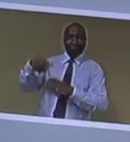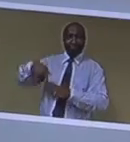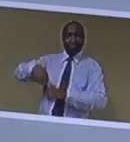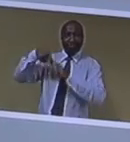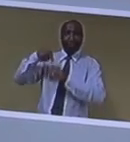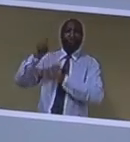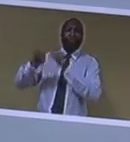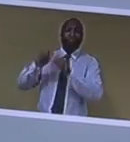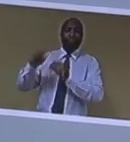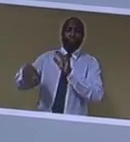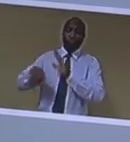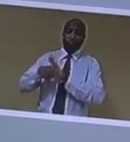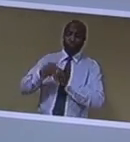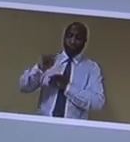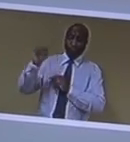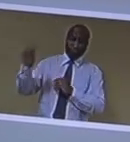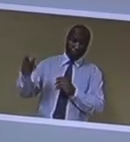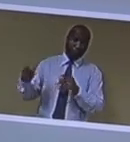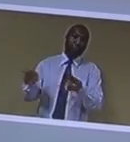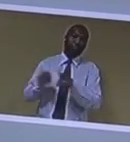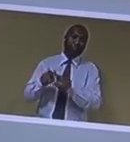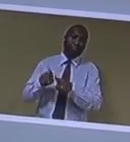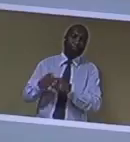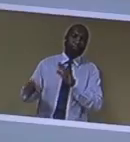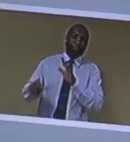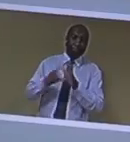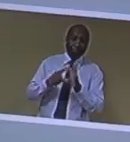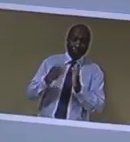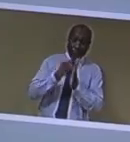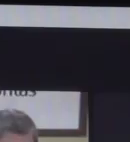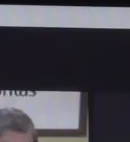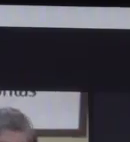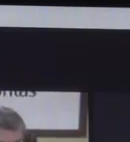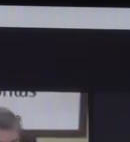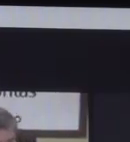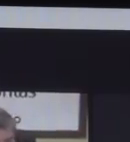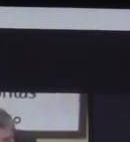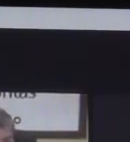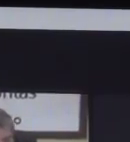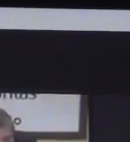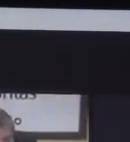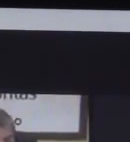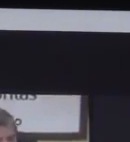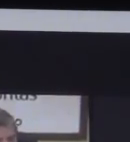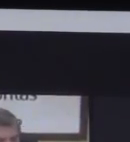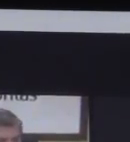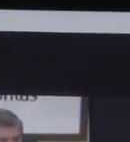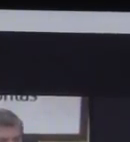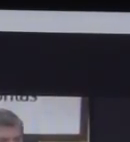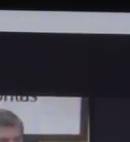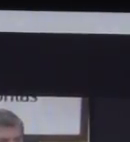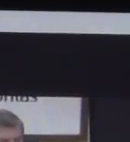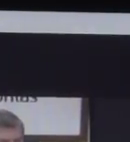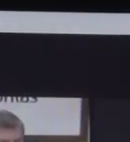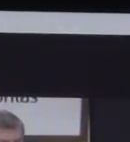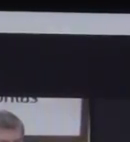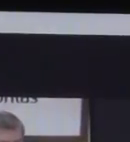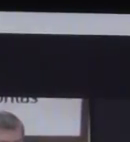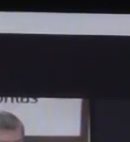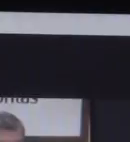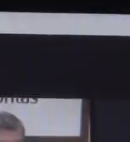O voto da relatora foi acompanhado por unanimidade do Pleno. Na mesma sessão, realizada através